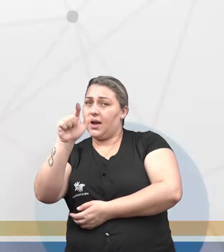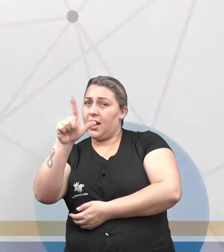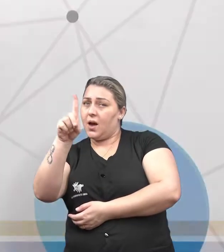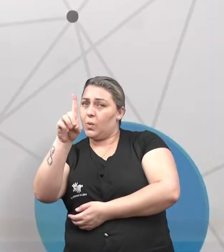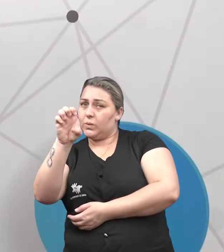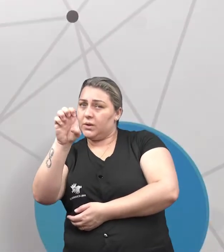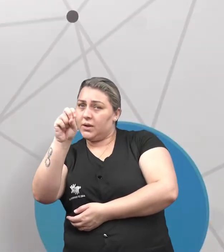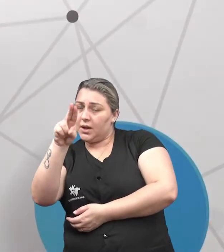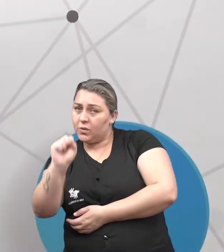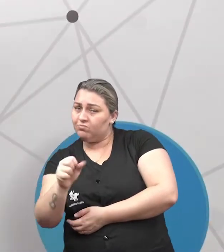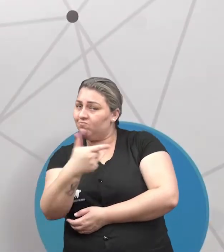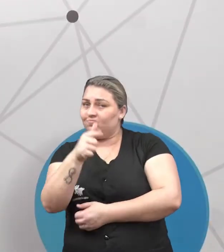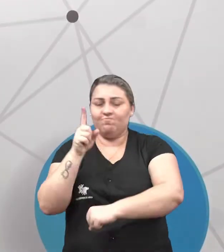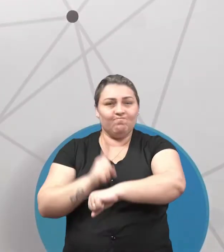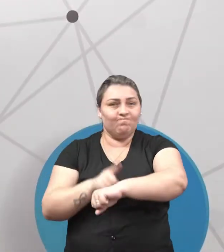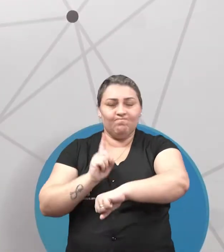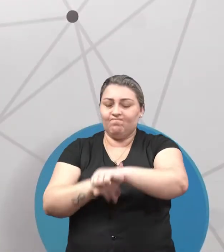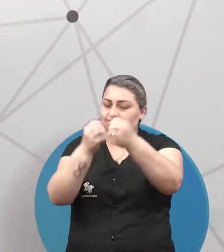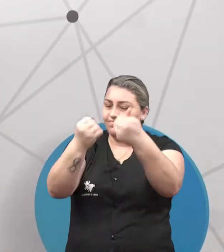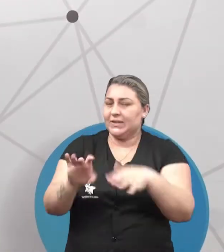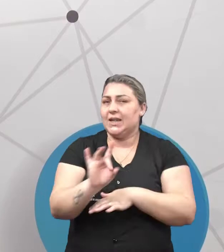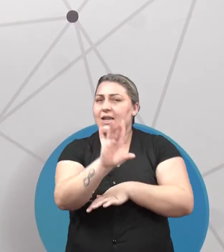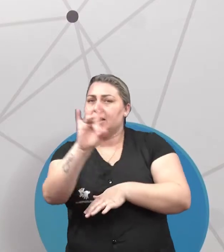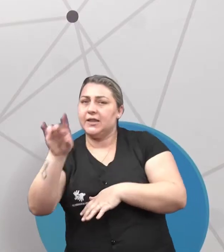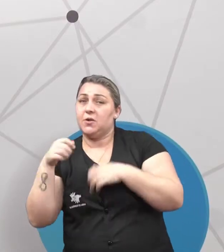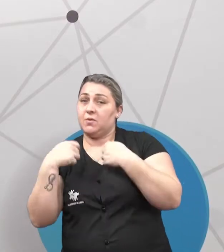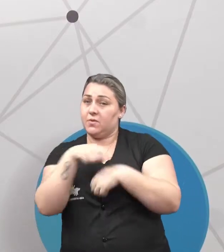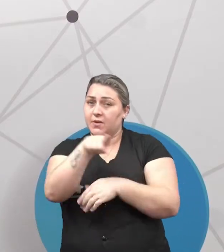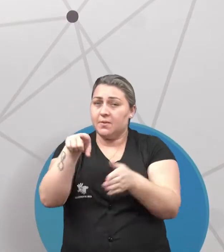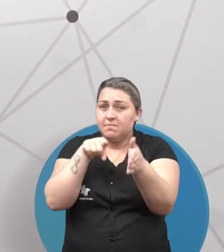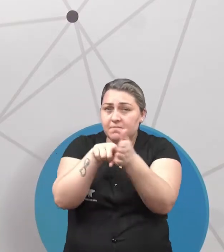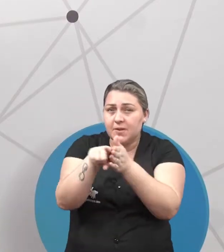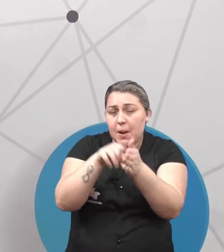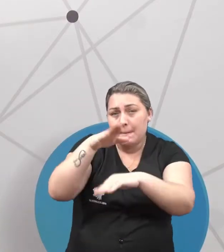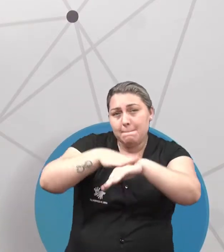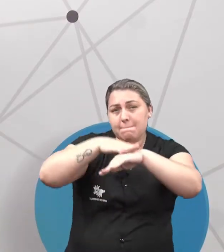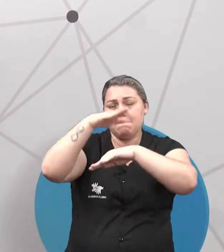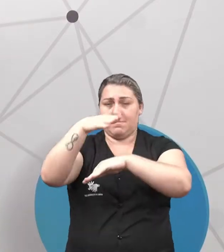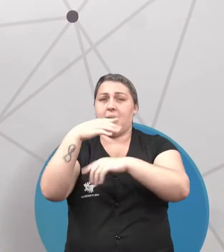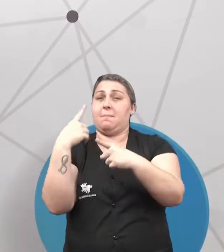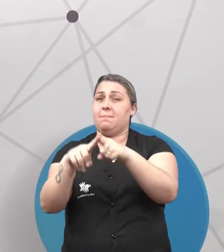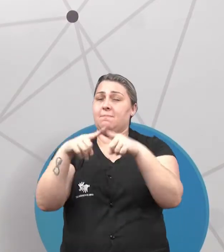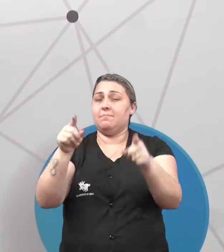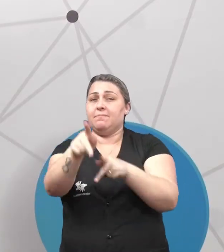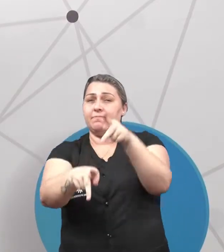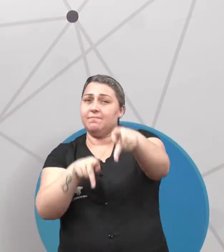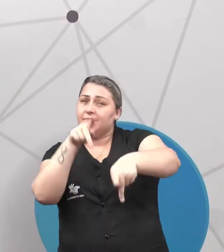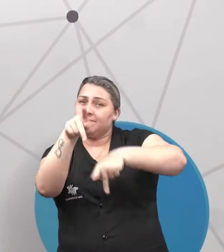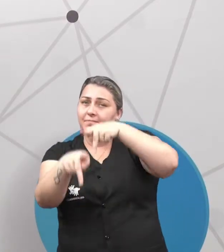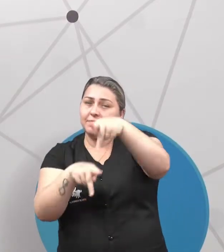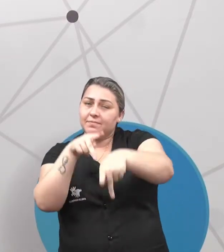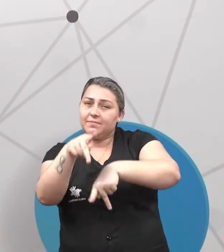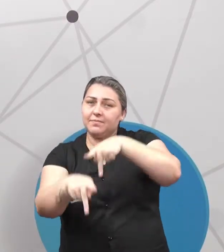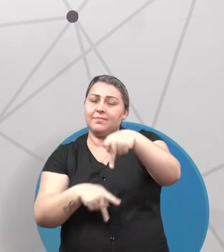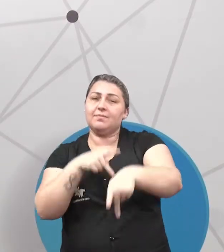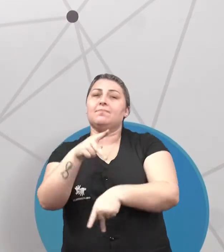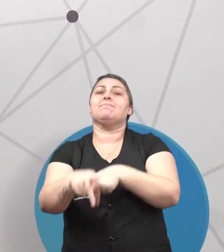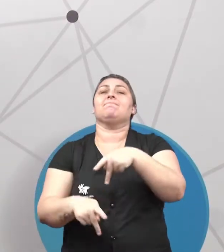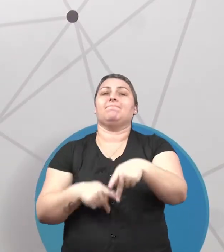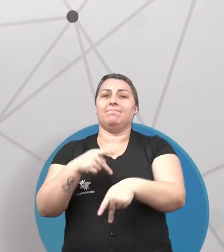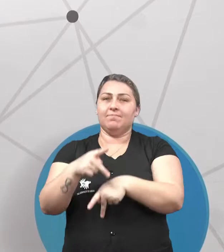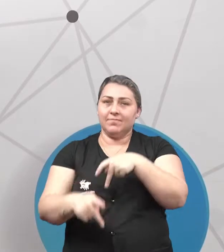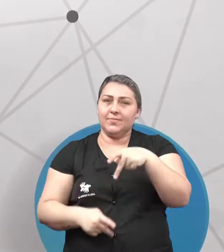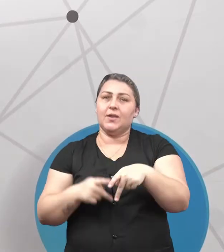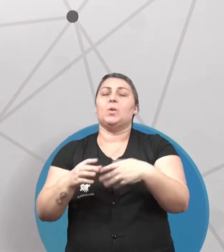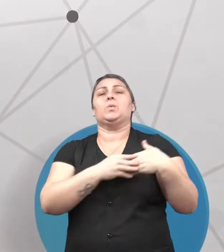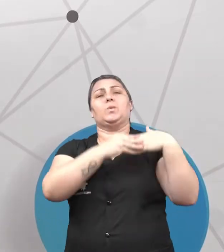pouco sobre cada um deles, eu espero que vocês pesquisem um pouco mais, né? Mas são povos que como eu disse para vocês, eles se sucederam,